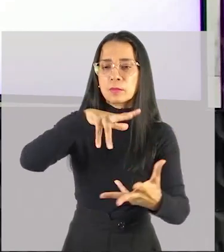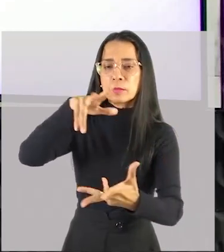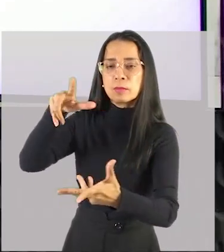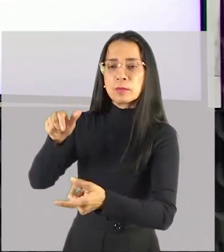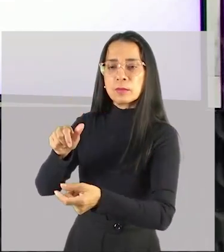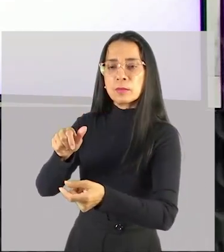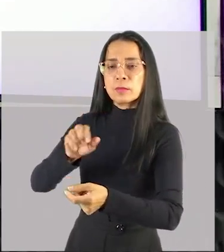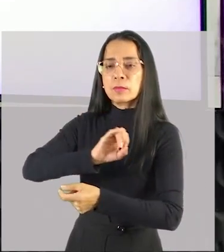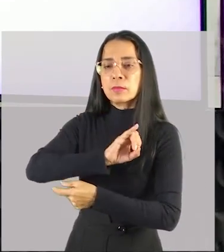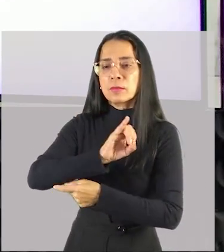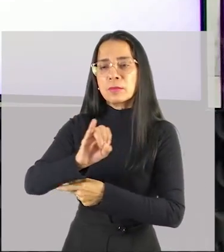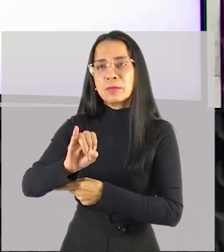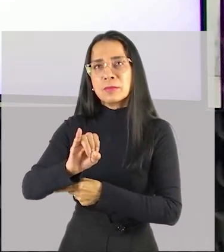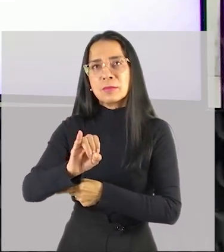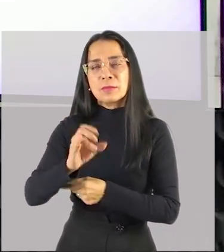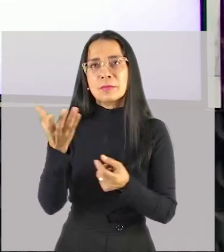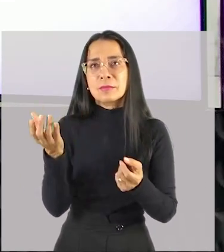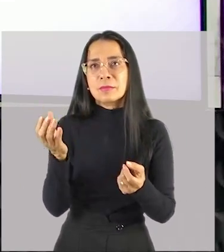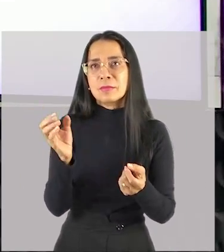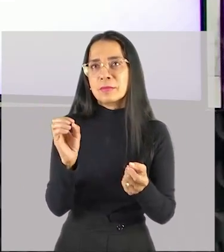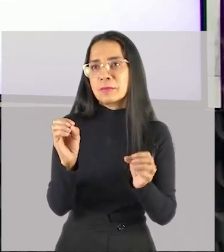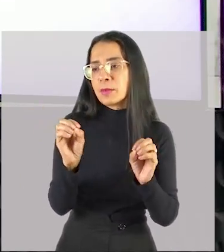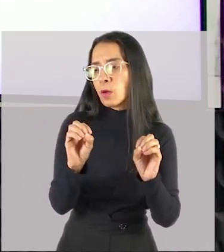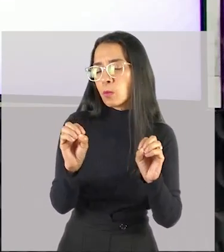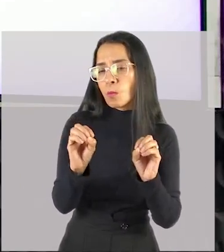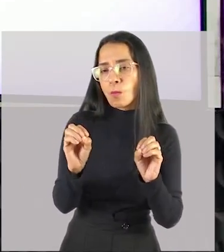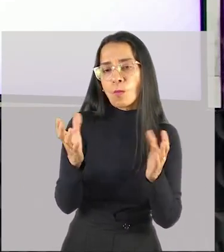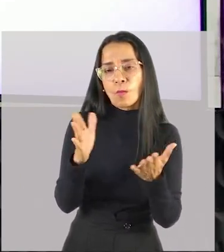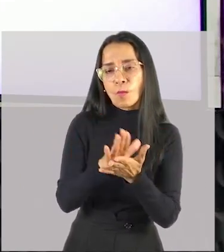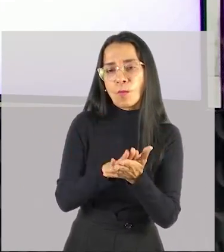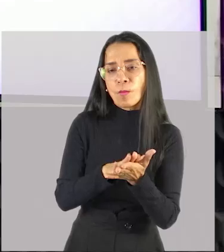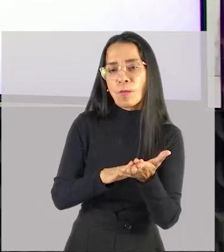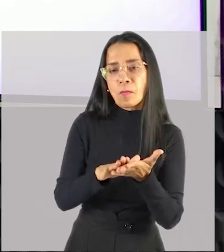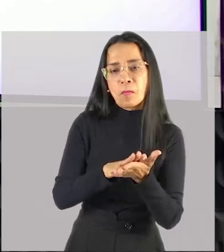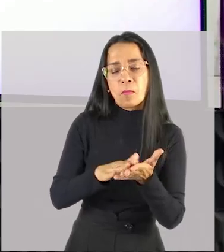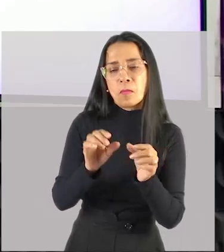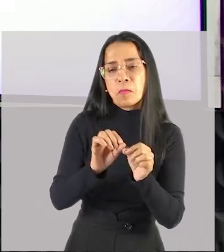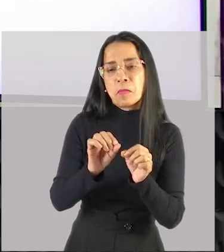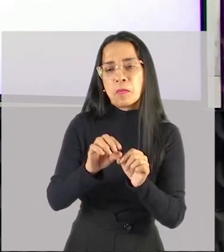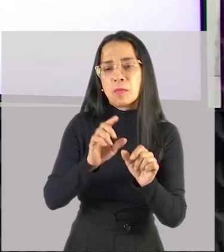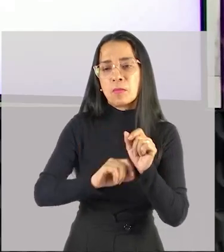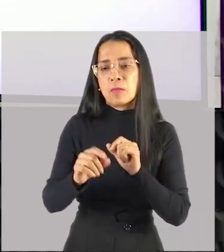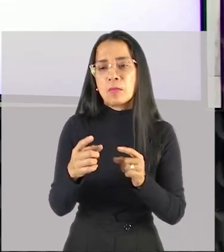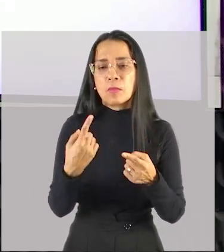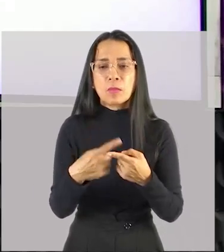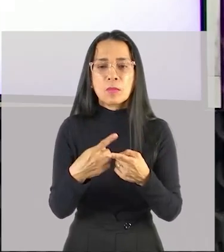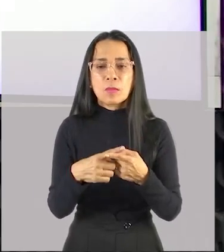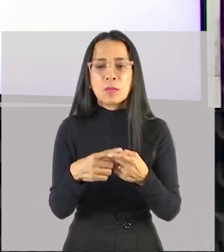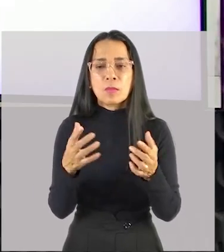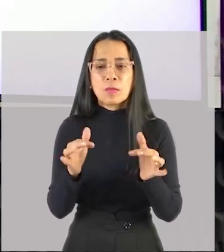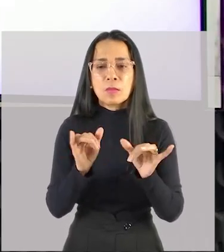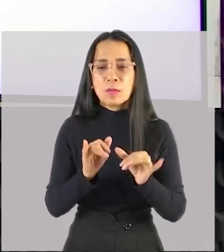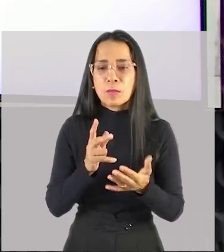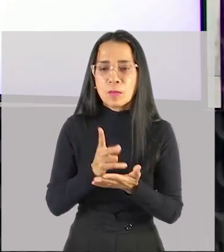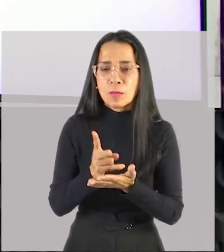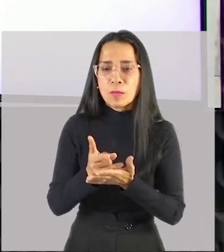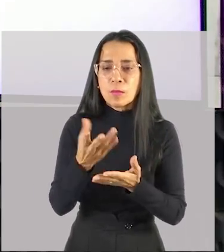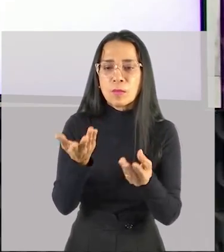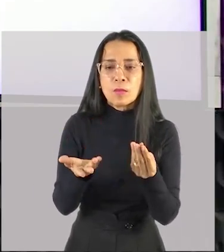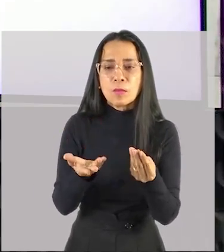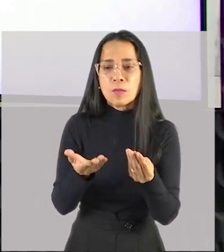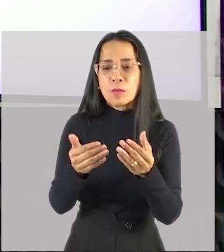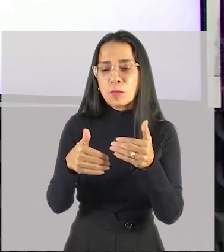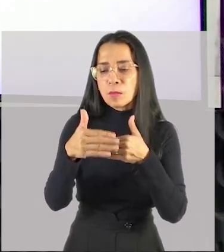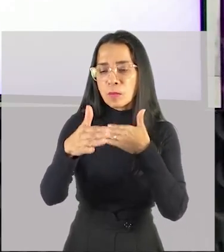nada realizava, dizem eles, porque não ficou sempre assim no decurso dos séculos, abstendo-se